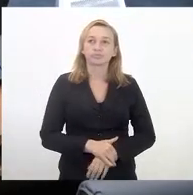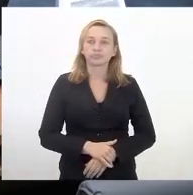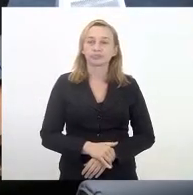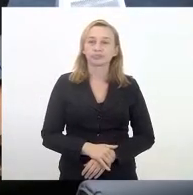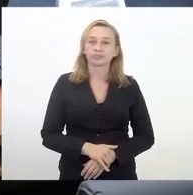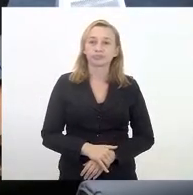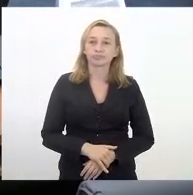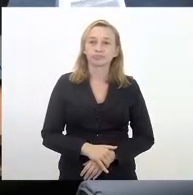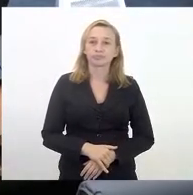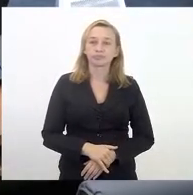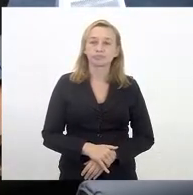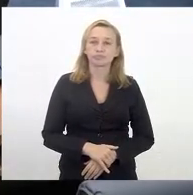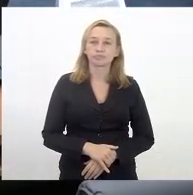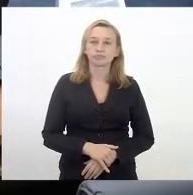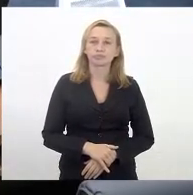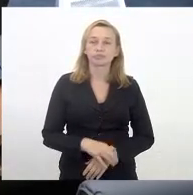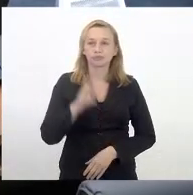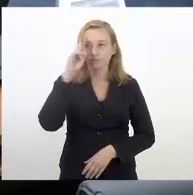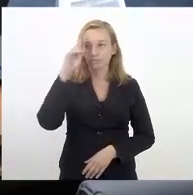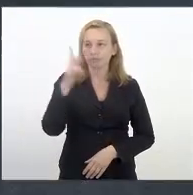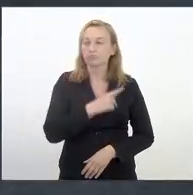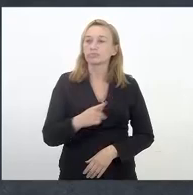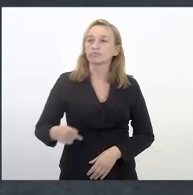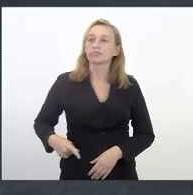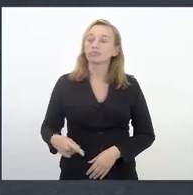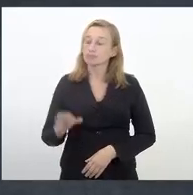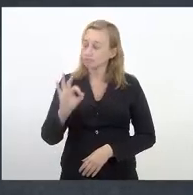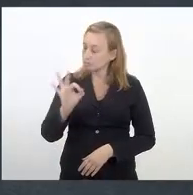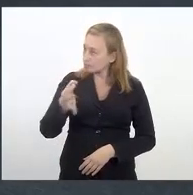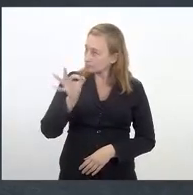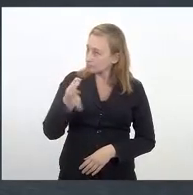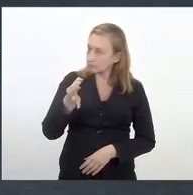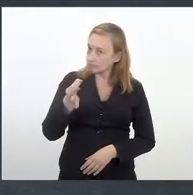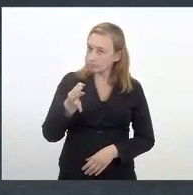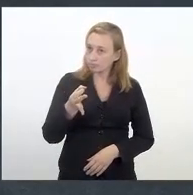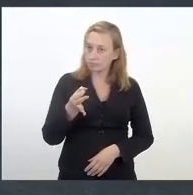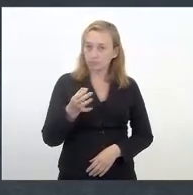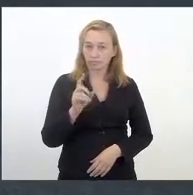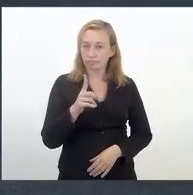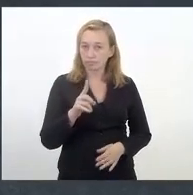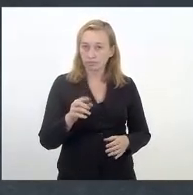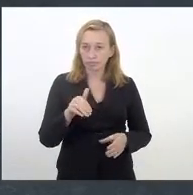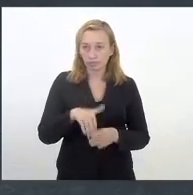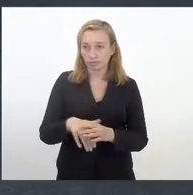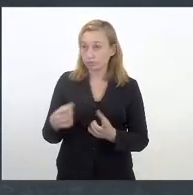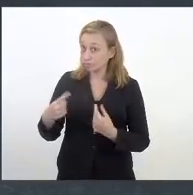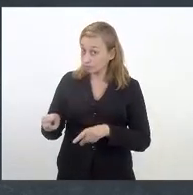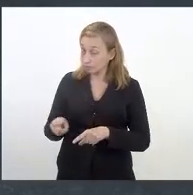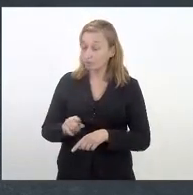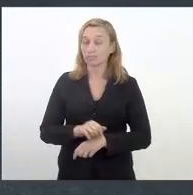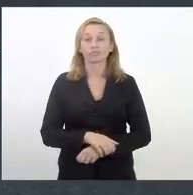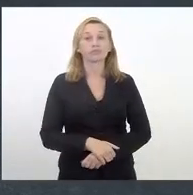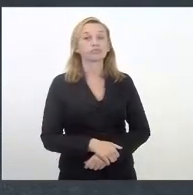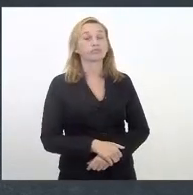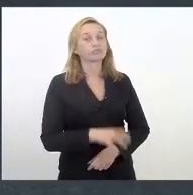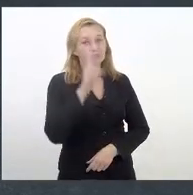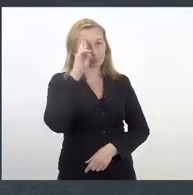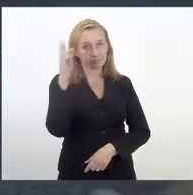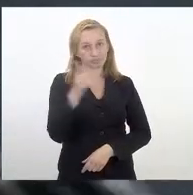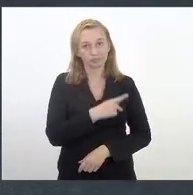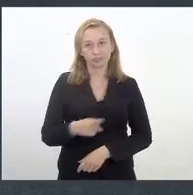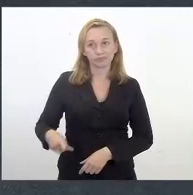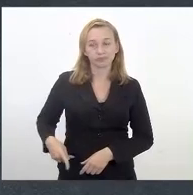o seu presente pode ter certeza que não vou abrir a divergência o seu